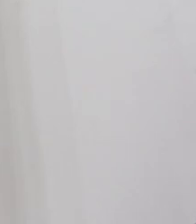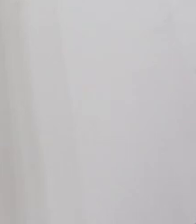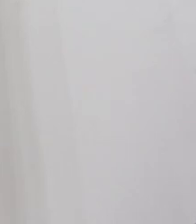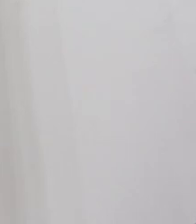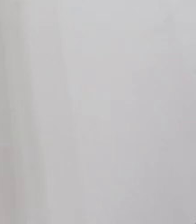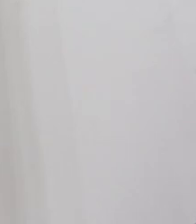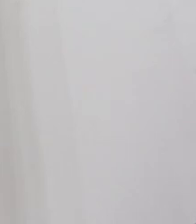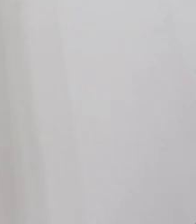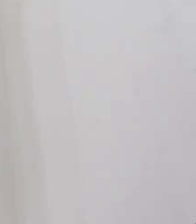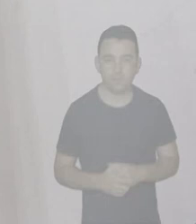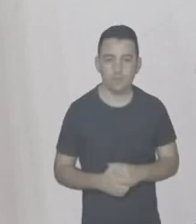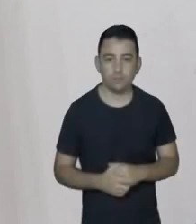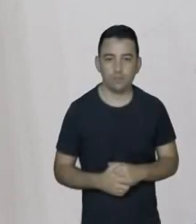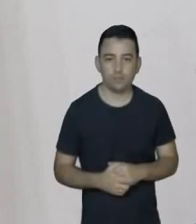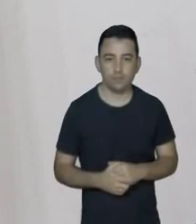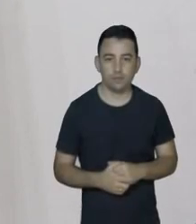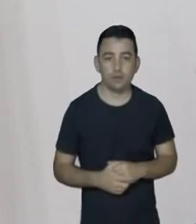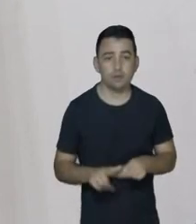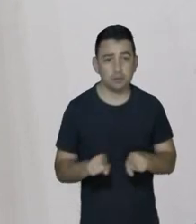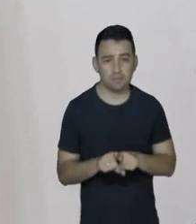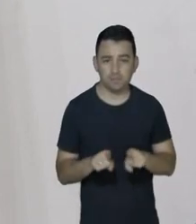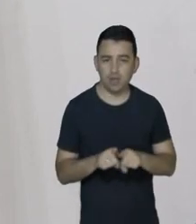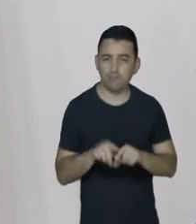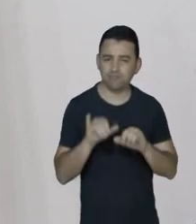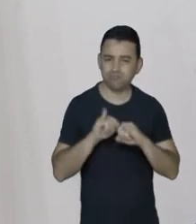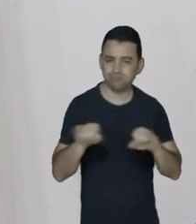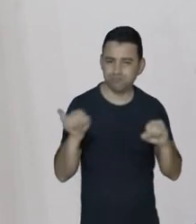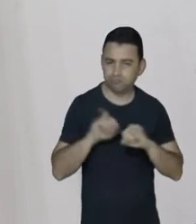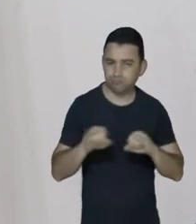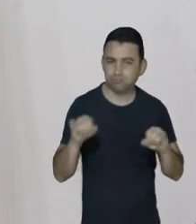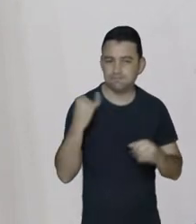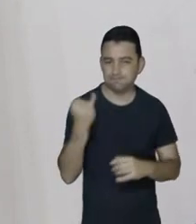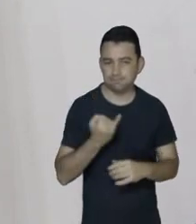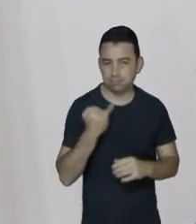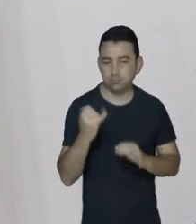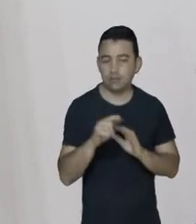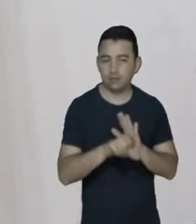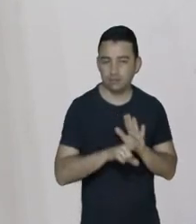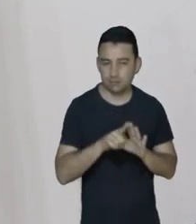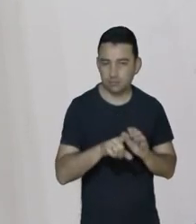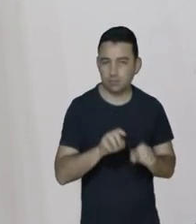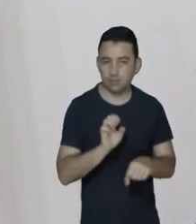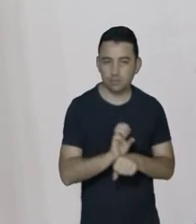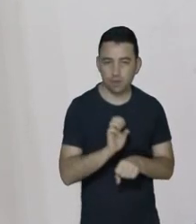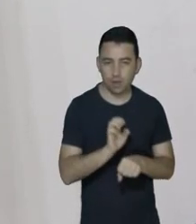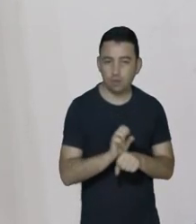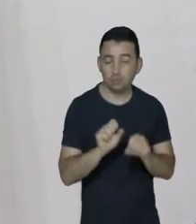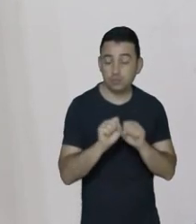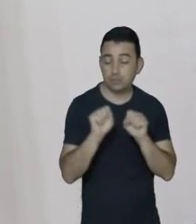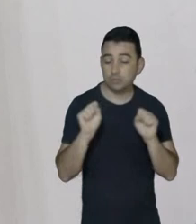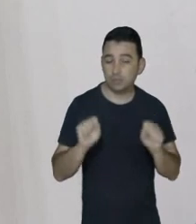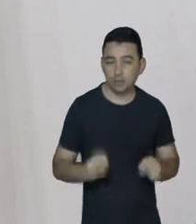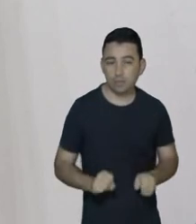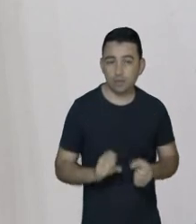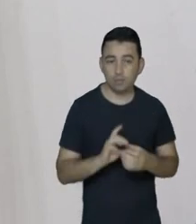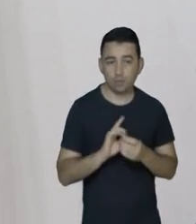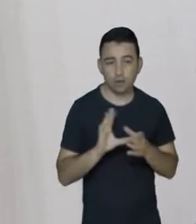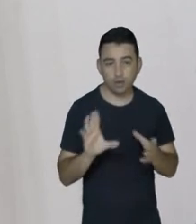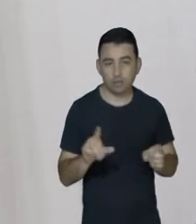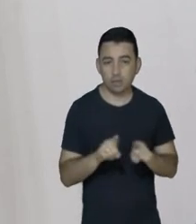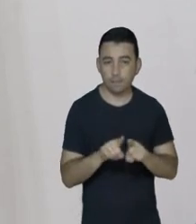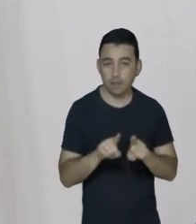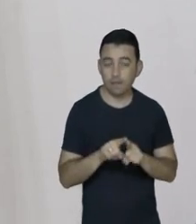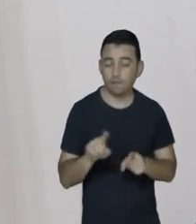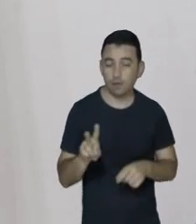ações legislativas e à difusão da importância do legislativo estadual no sistema democrático, nos valores da